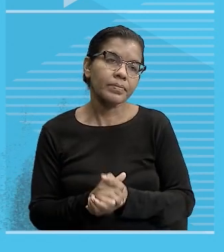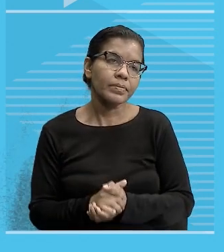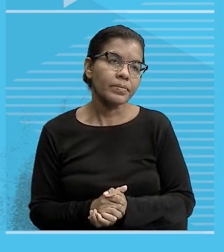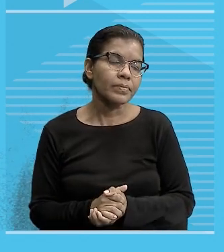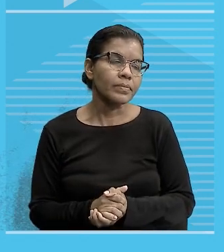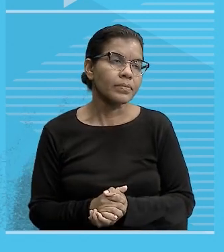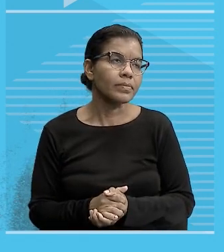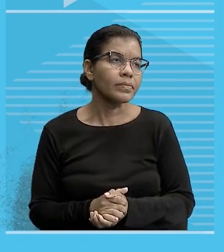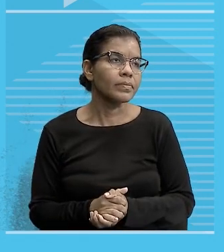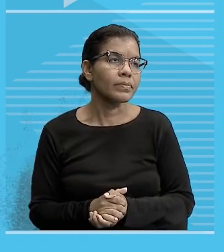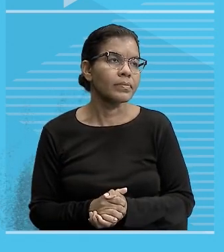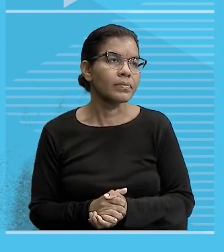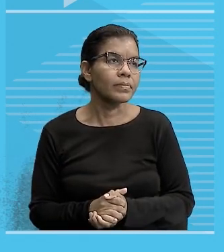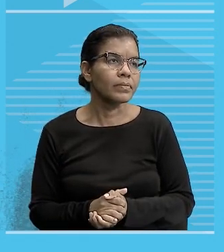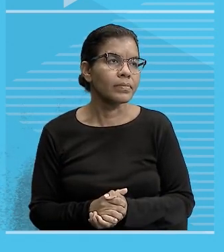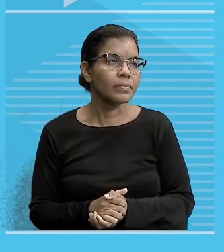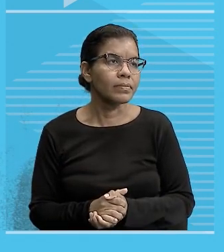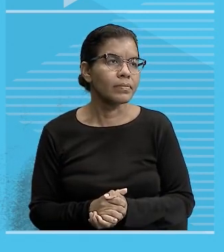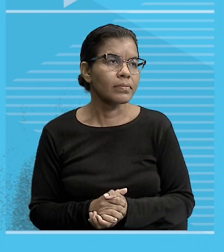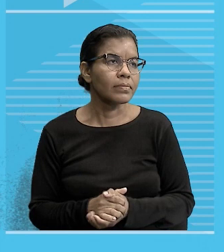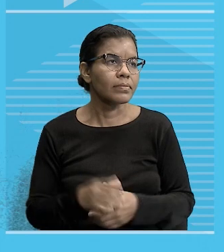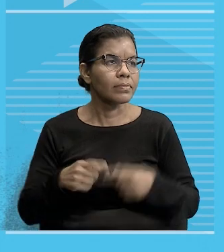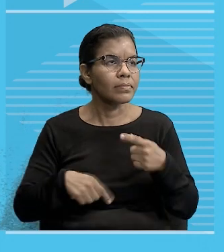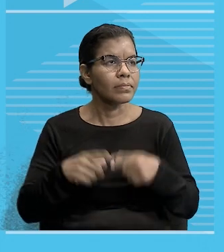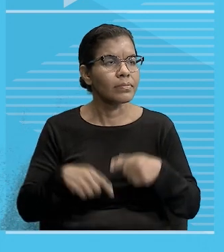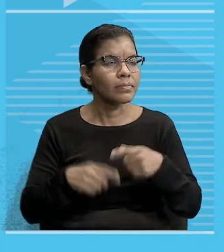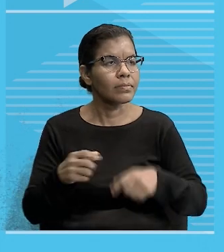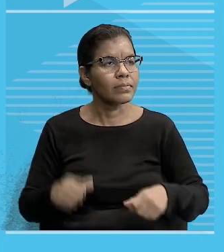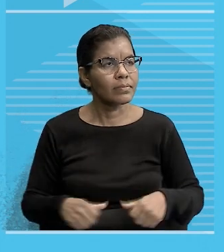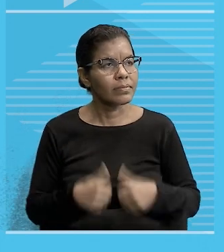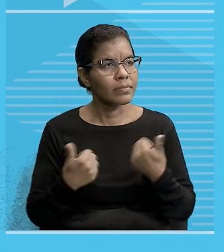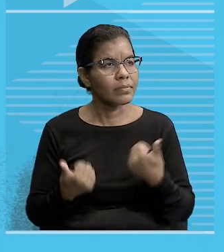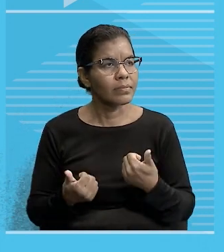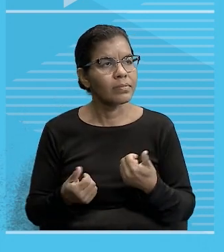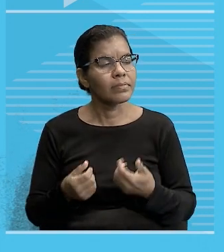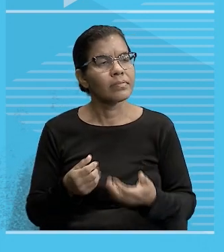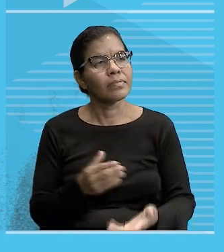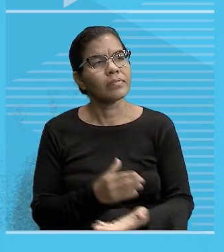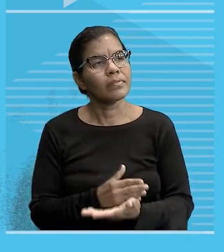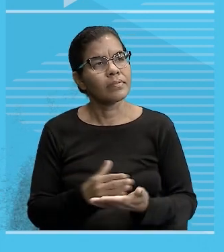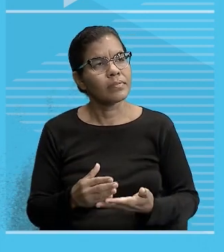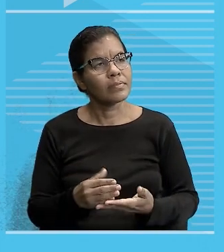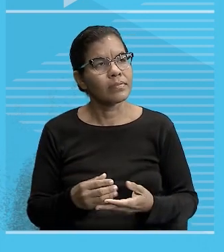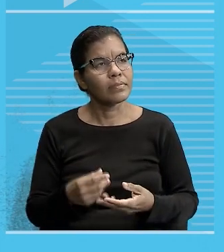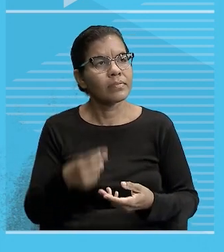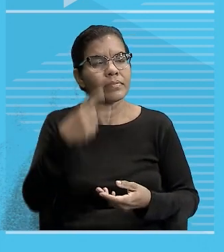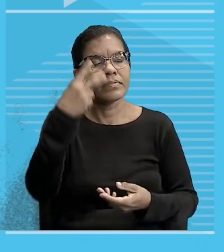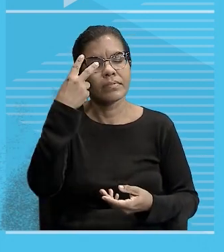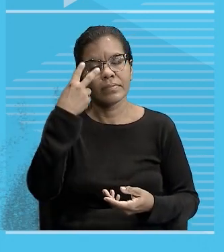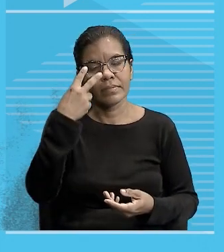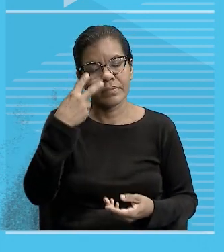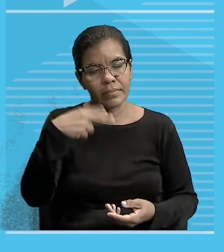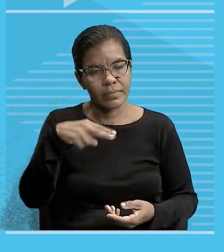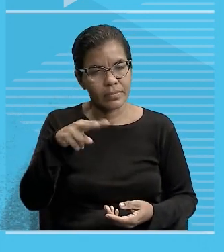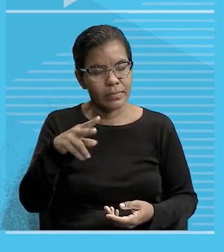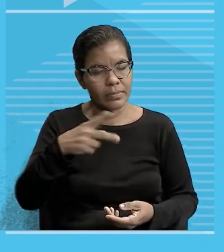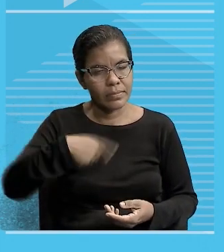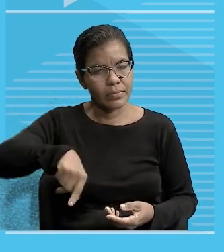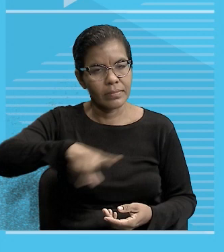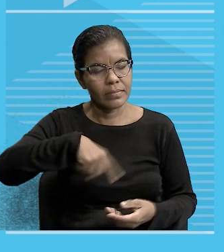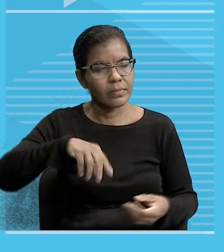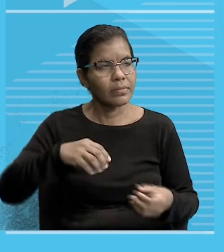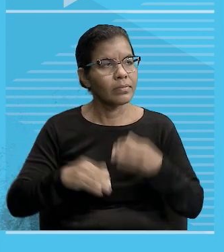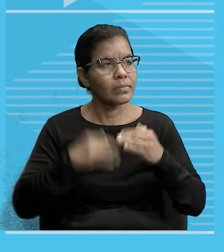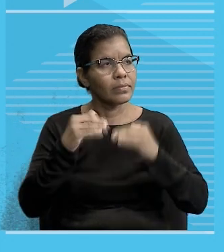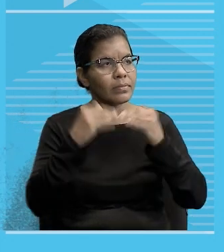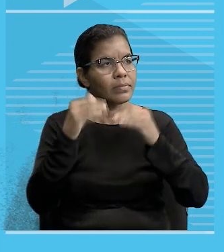o que que ele diz é uma ferramenta eficiente na criação de uma visão